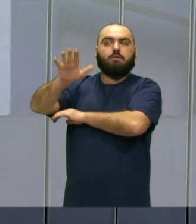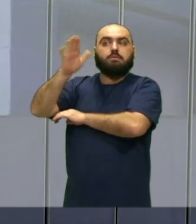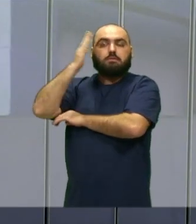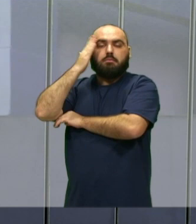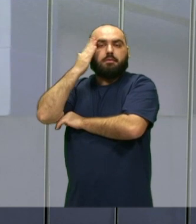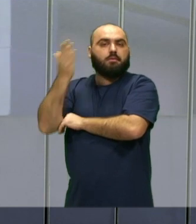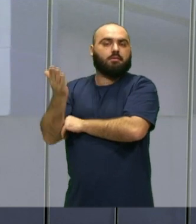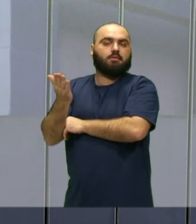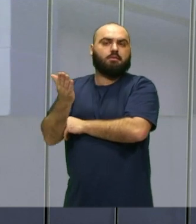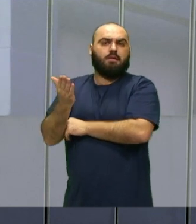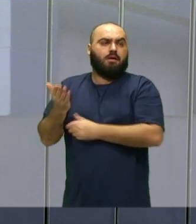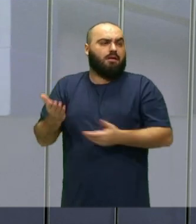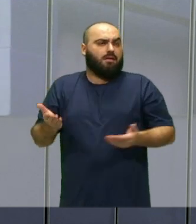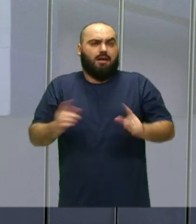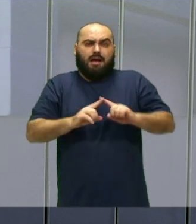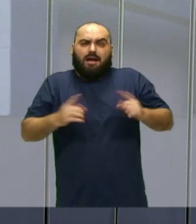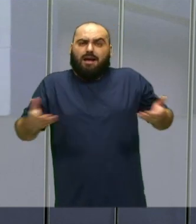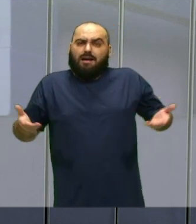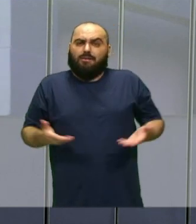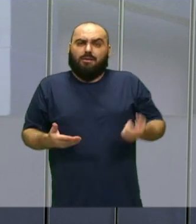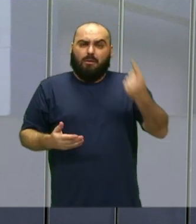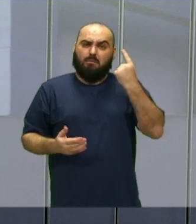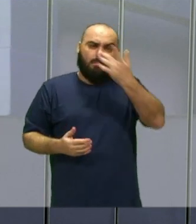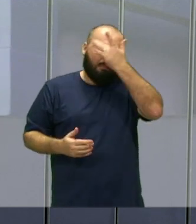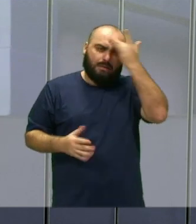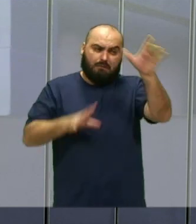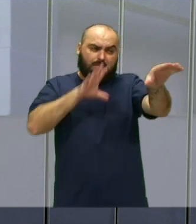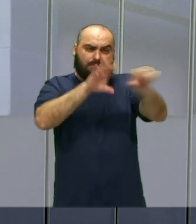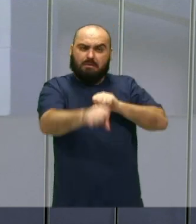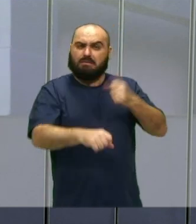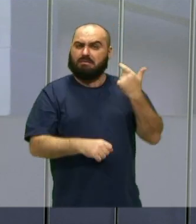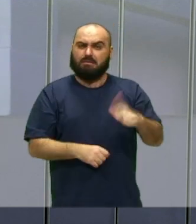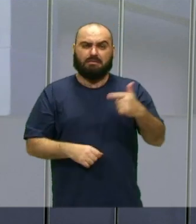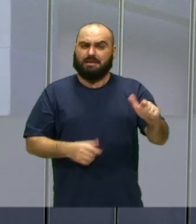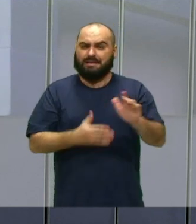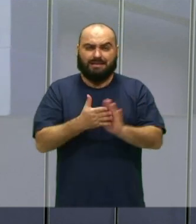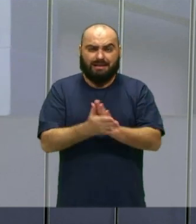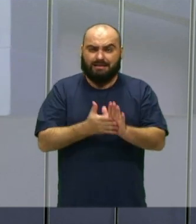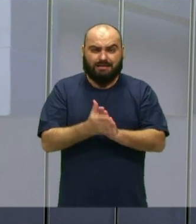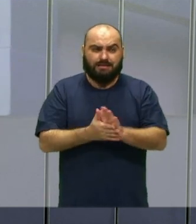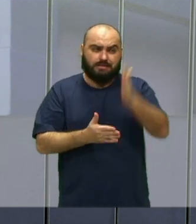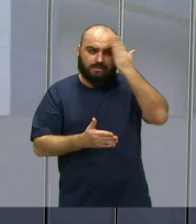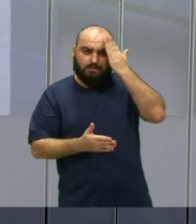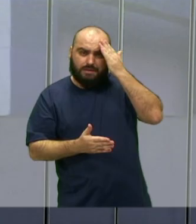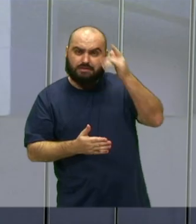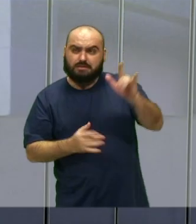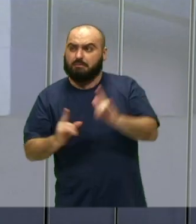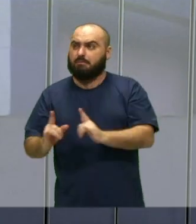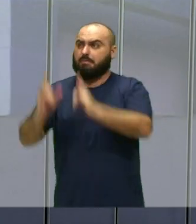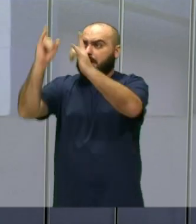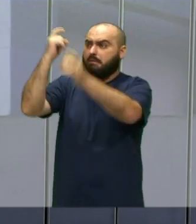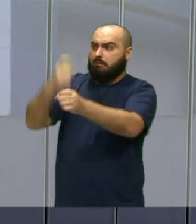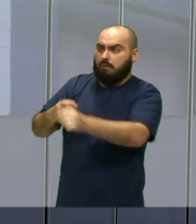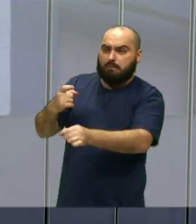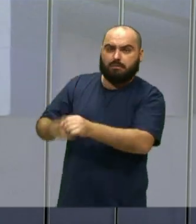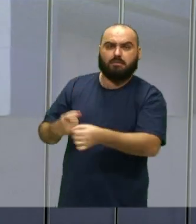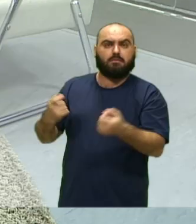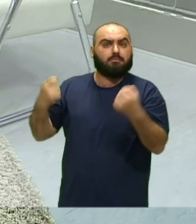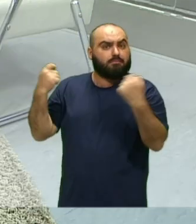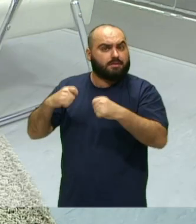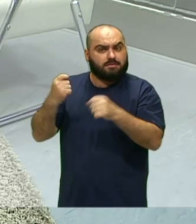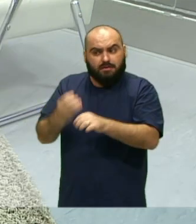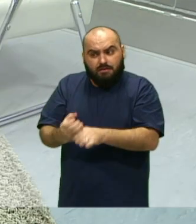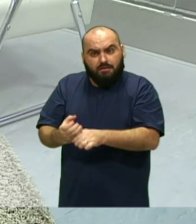por uma pessoa que não tem uma formação específica para tanto. Para dizer se essa edificação vai durar ou não, se ela está correta ou não, nós precisamos do engenheiro